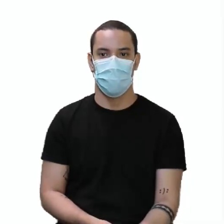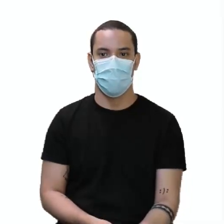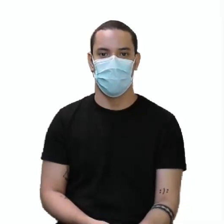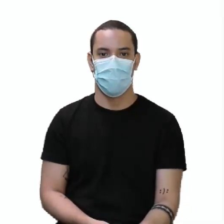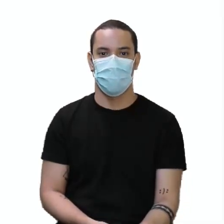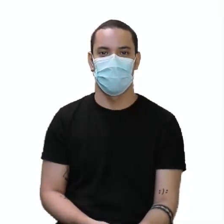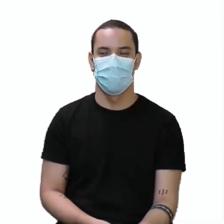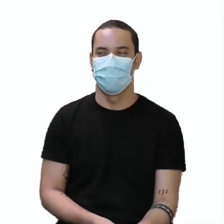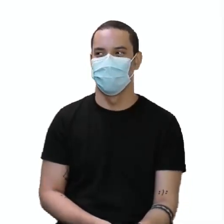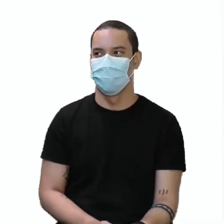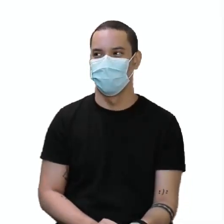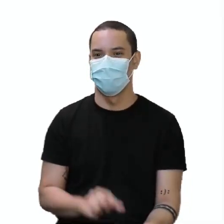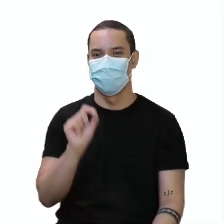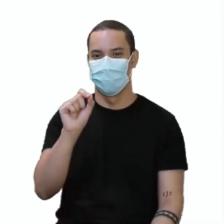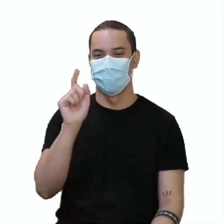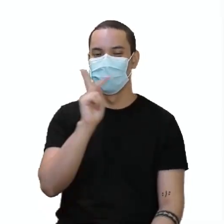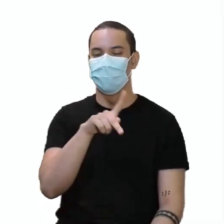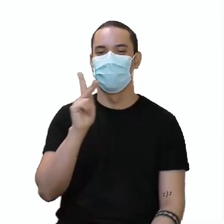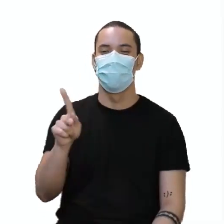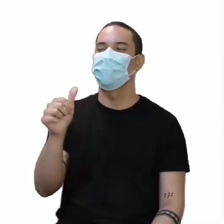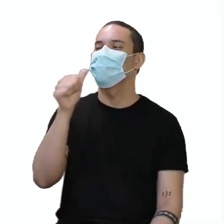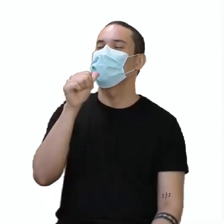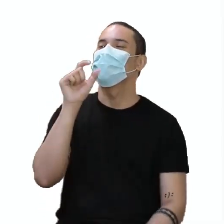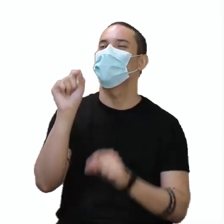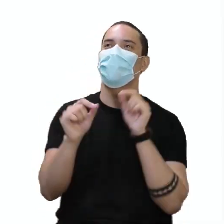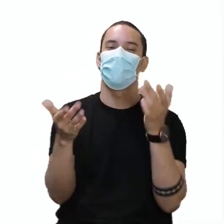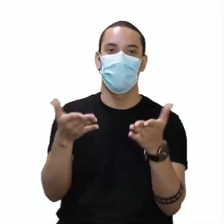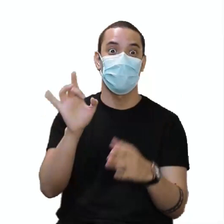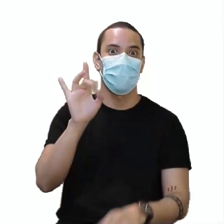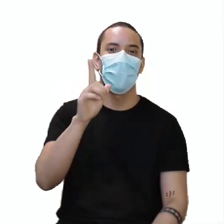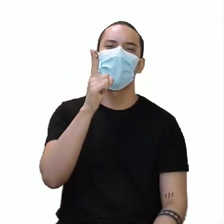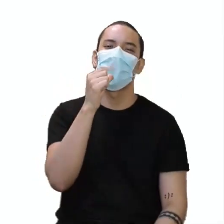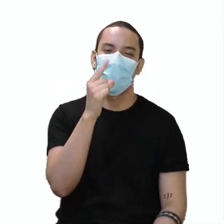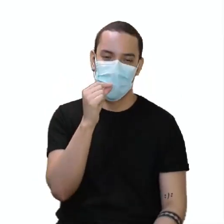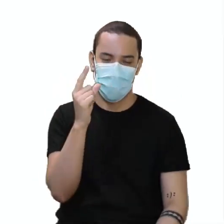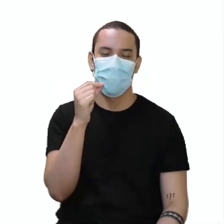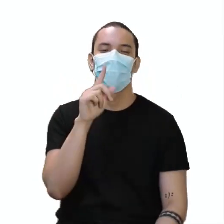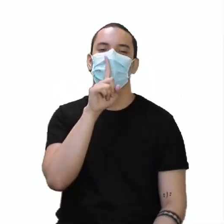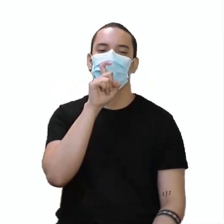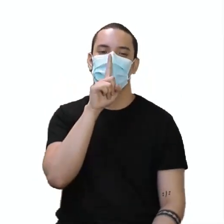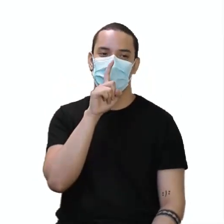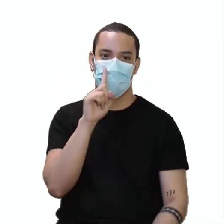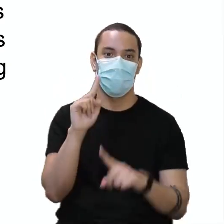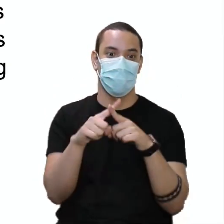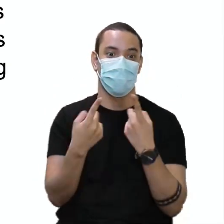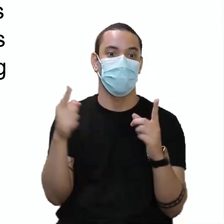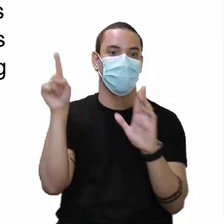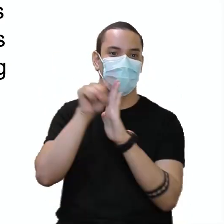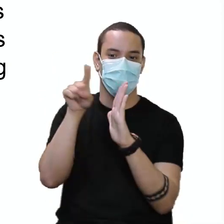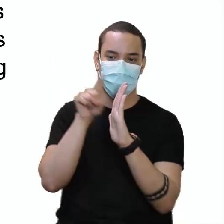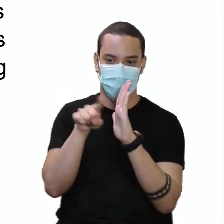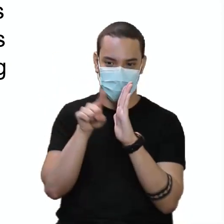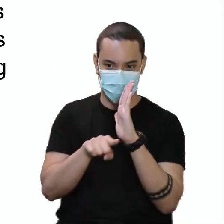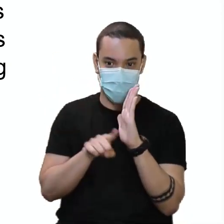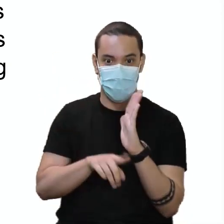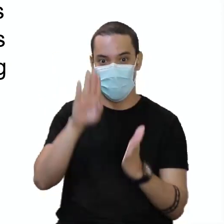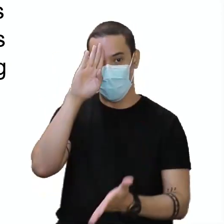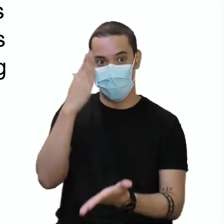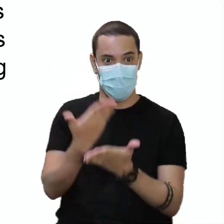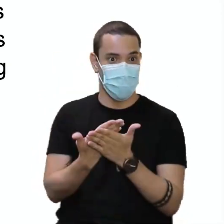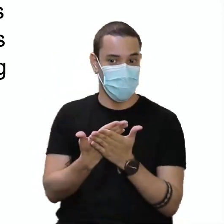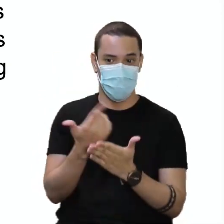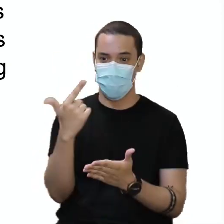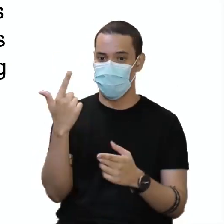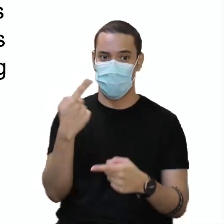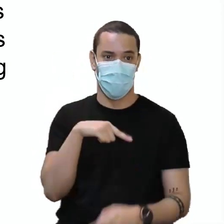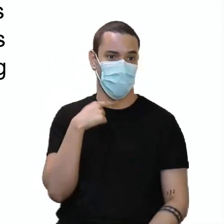Eu só tomei água, gente, socorro. Atividade de sala e não vamos tirar nossas dúvidas, nossas questions, que eu acredito que mal